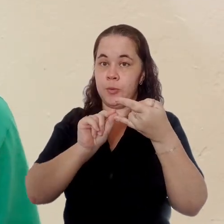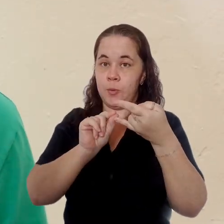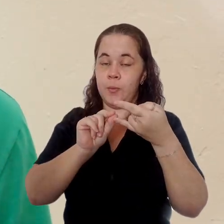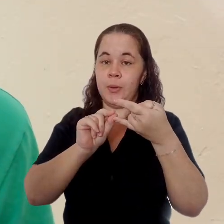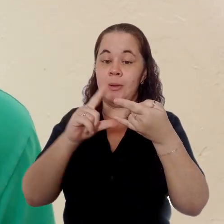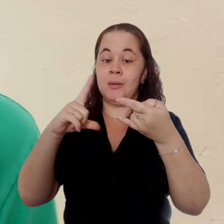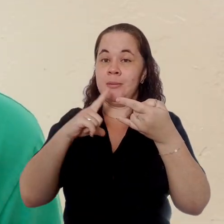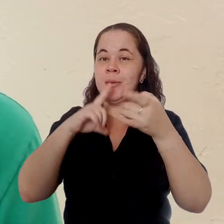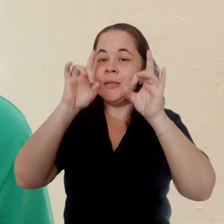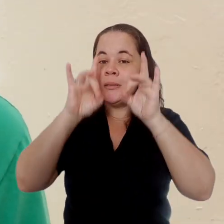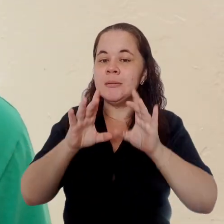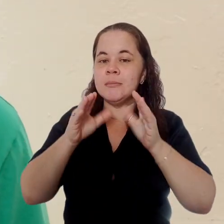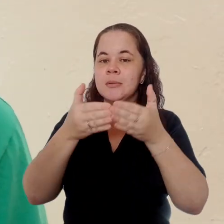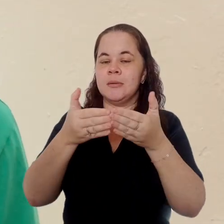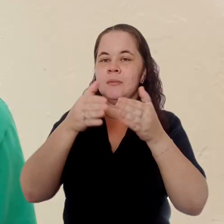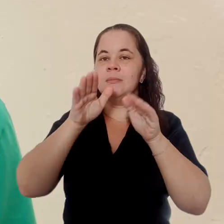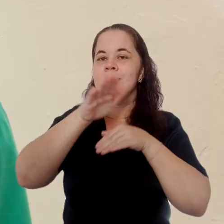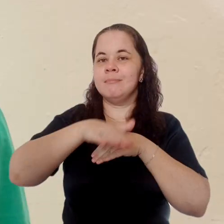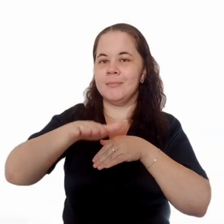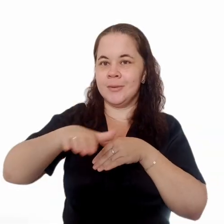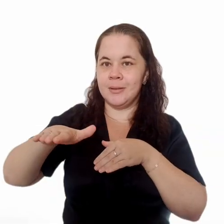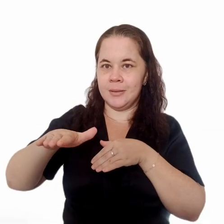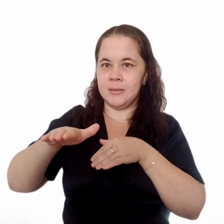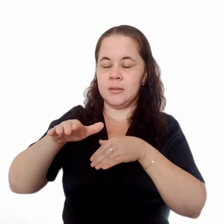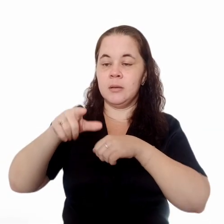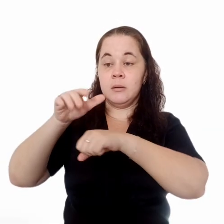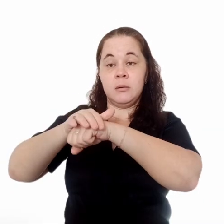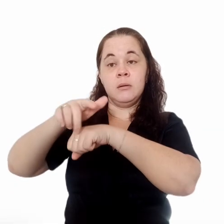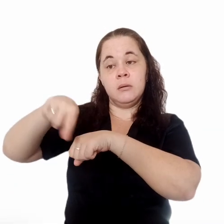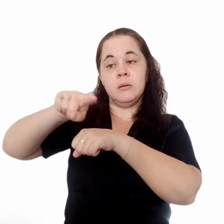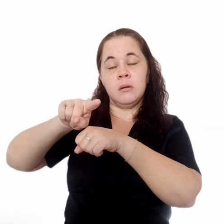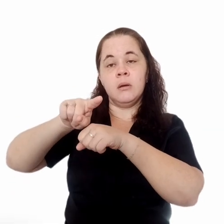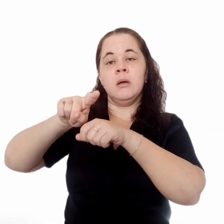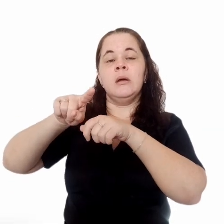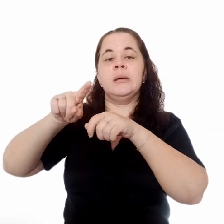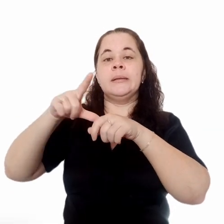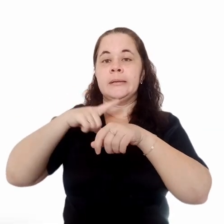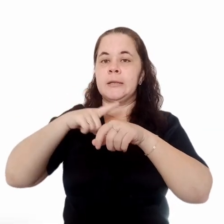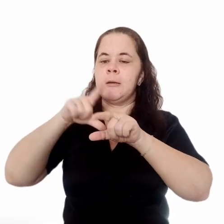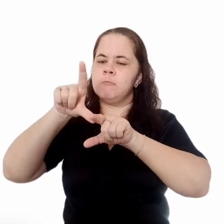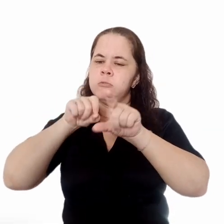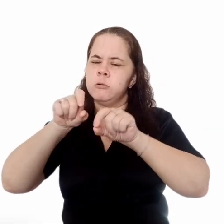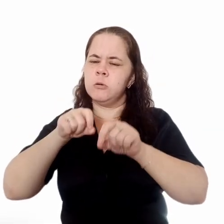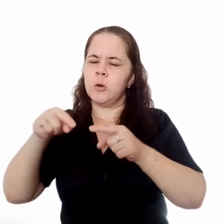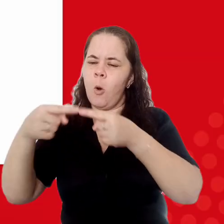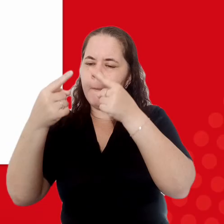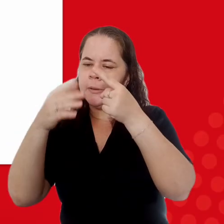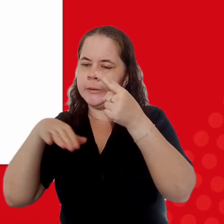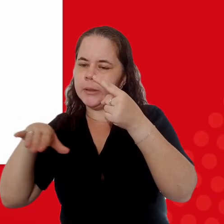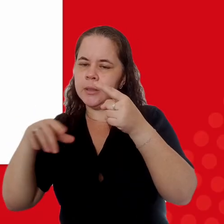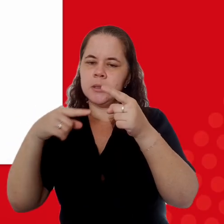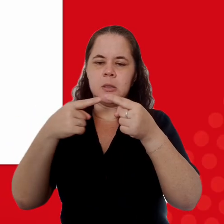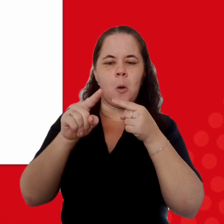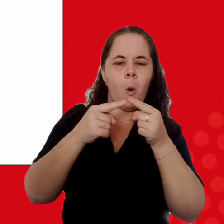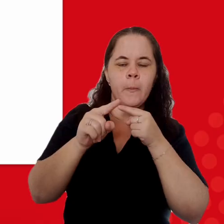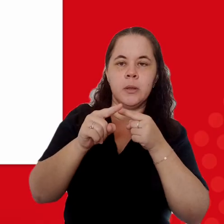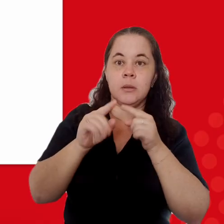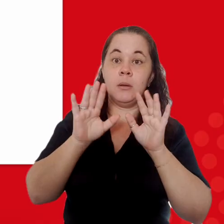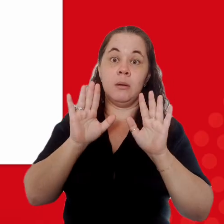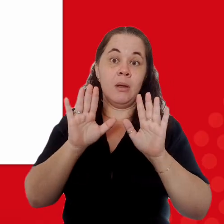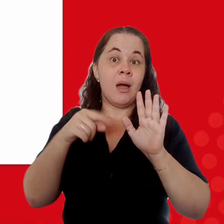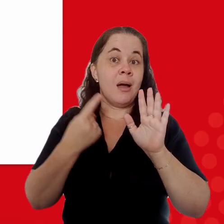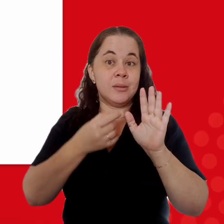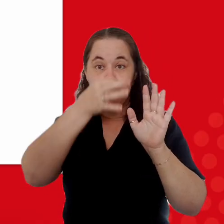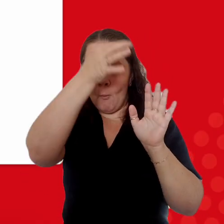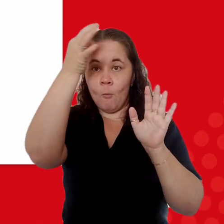apropriado e do que não é apropriado para crianças. Óbvio que isso aqui abre um parêntese para a gente discutir inúmeras coisas de quem faz esse